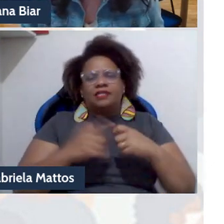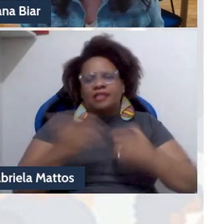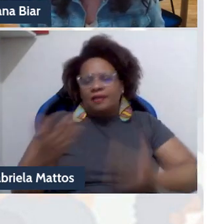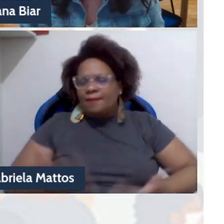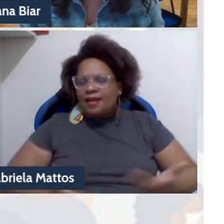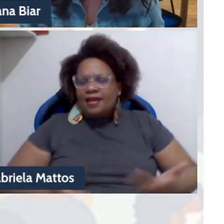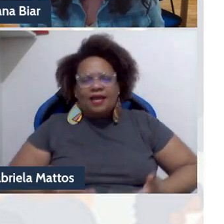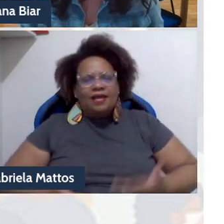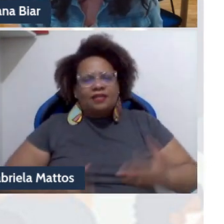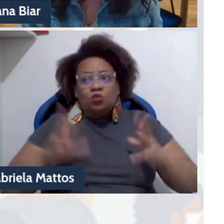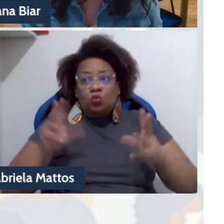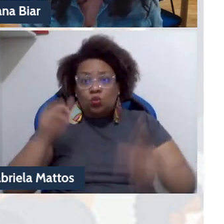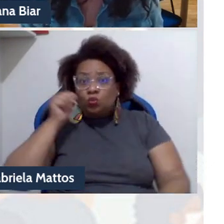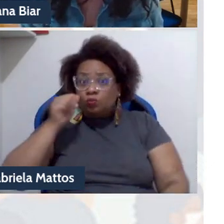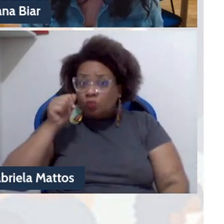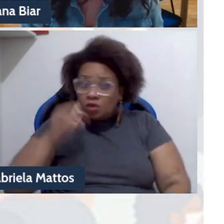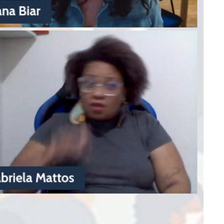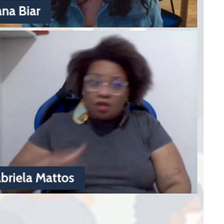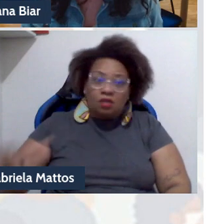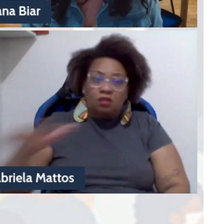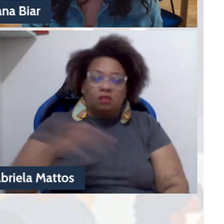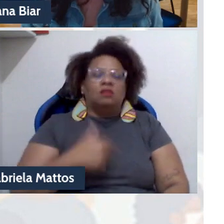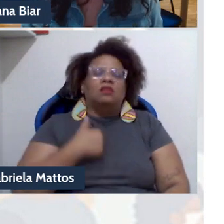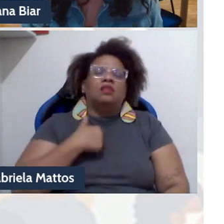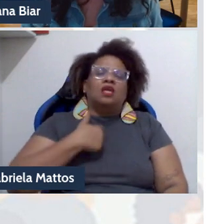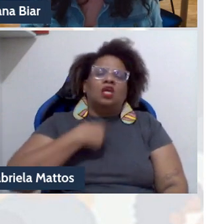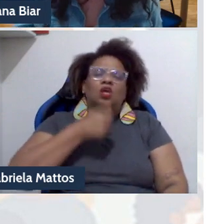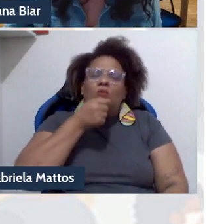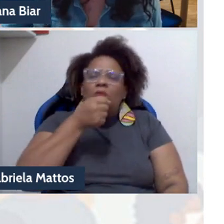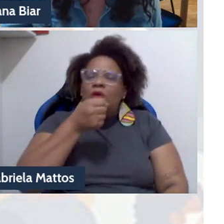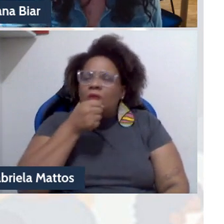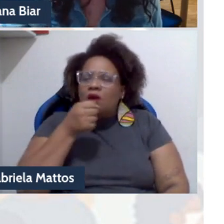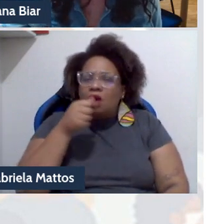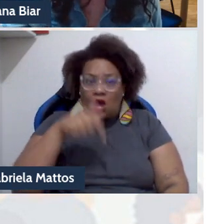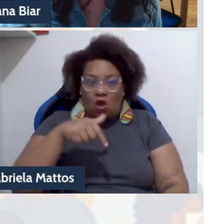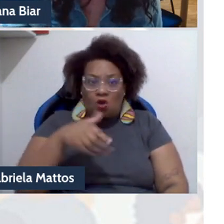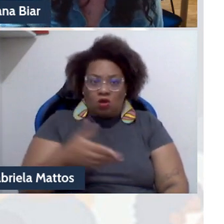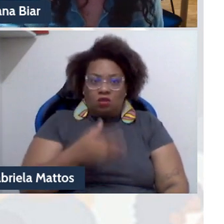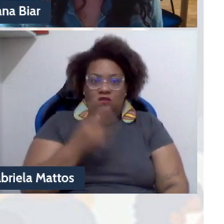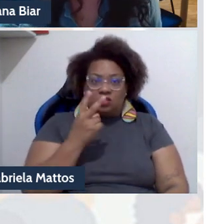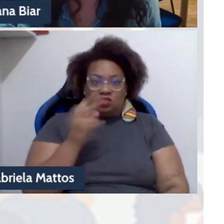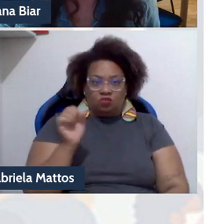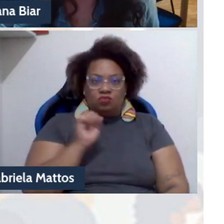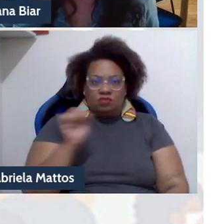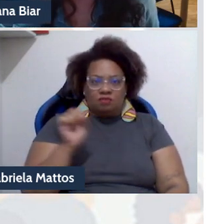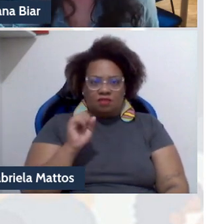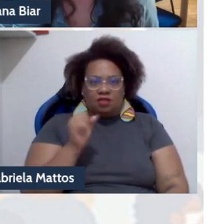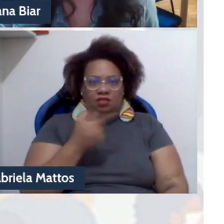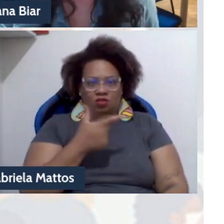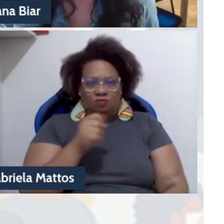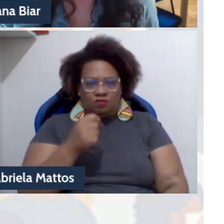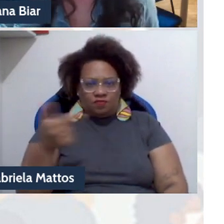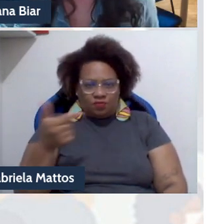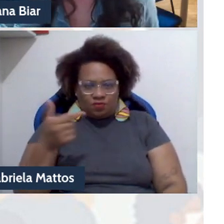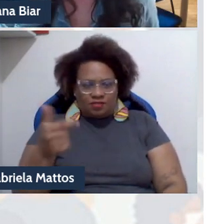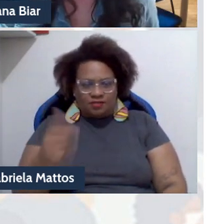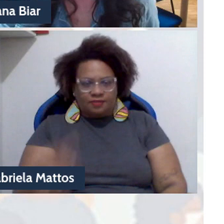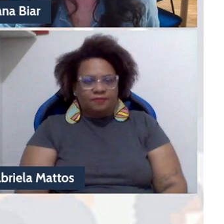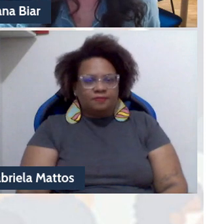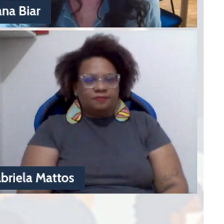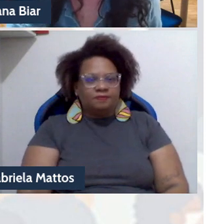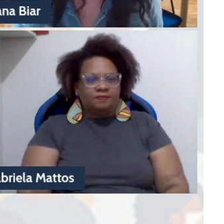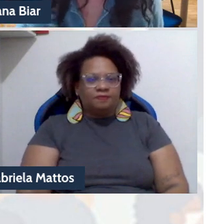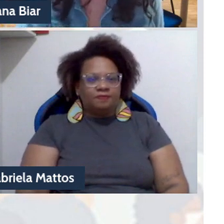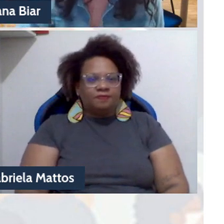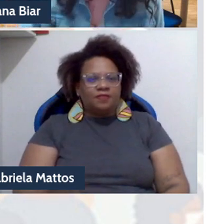elas foram entrevistadas por mim nesse segundo semestre de 2022. Né? Não preciso, acho que depois da fala da